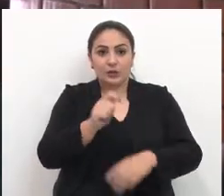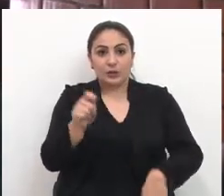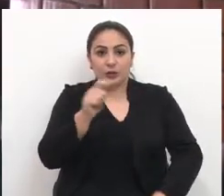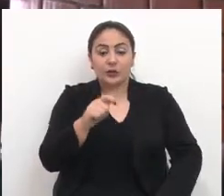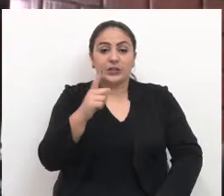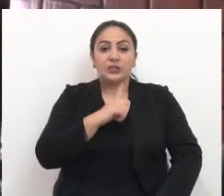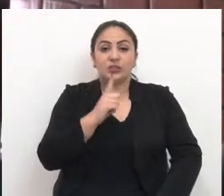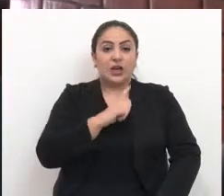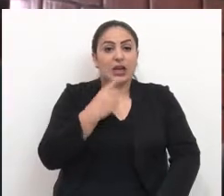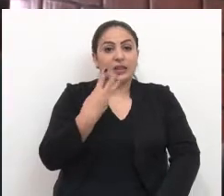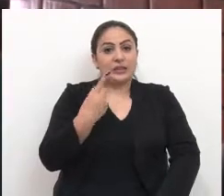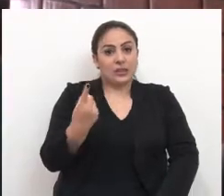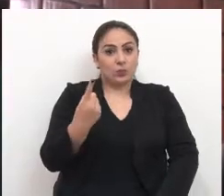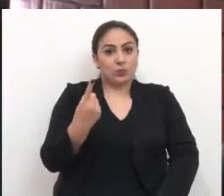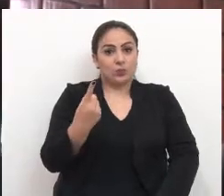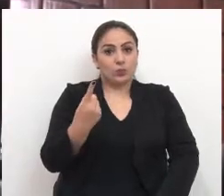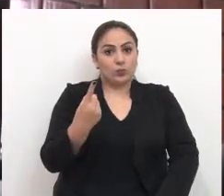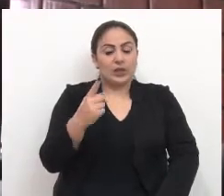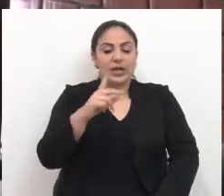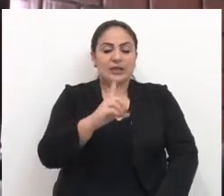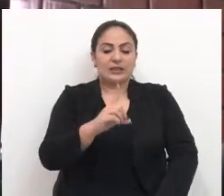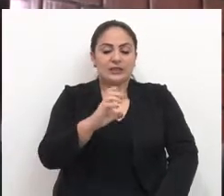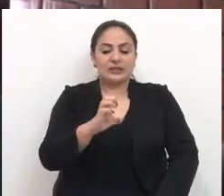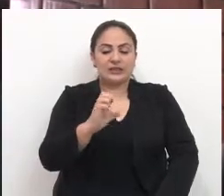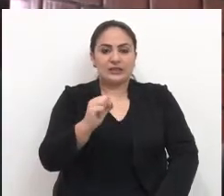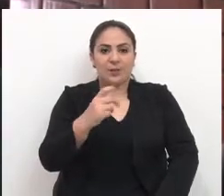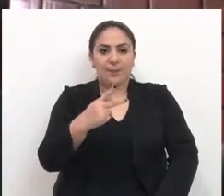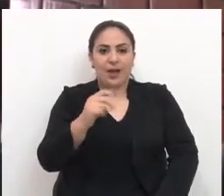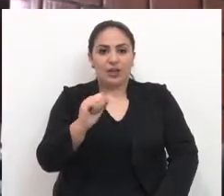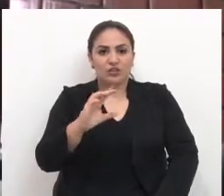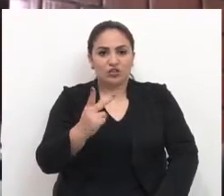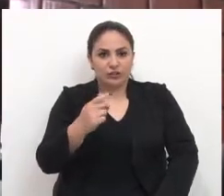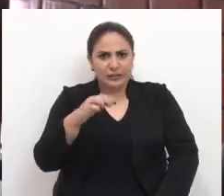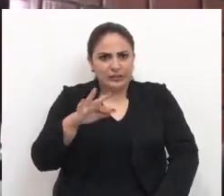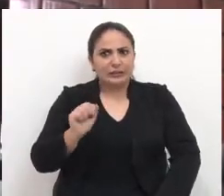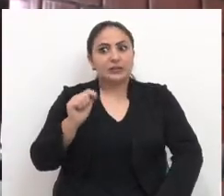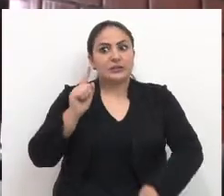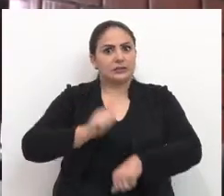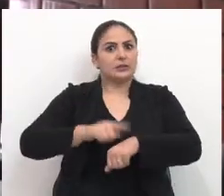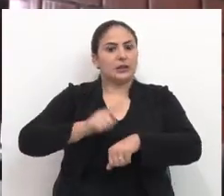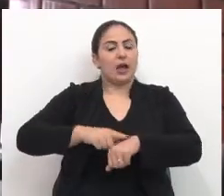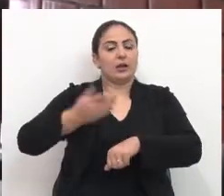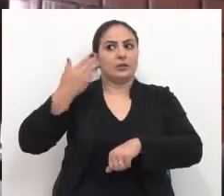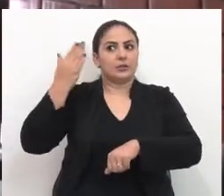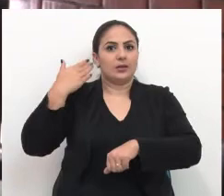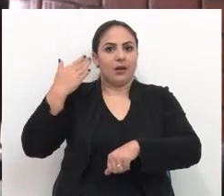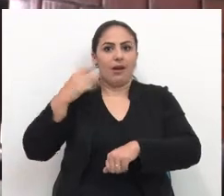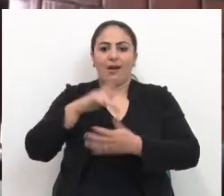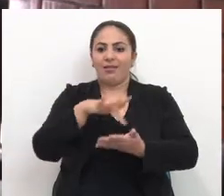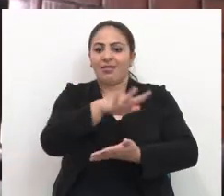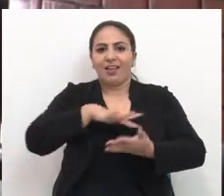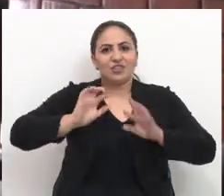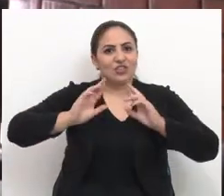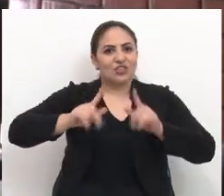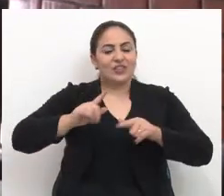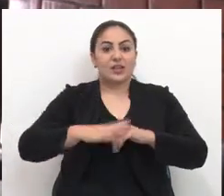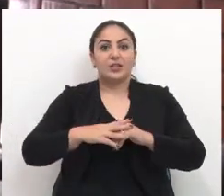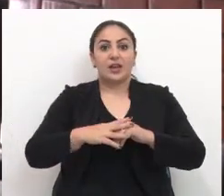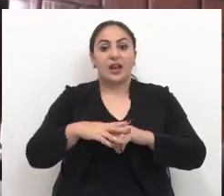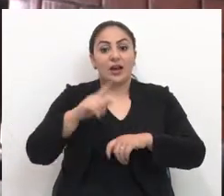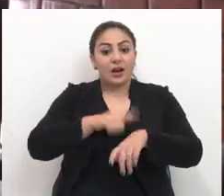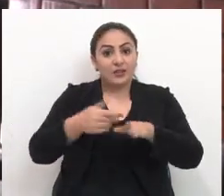associação, nós éramos 31 despachantes. Naquela época a realidade era diferente de hoje, né? Naquela época